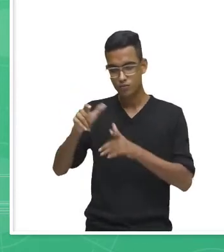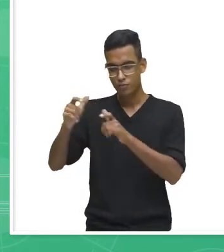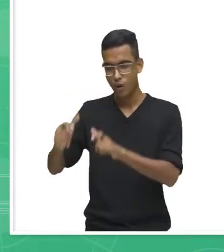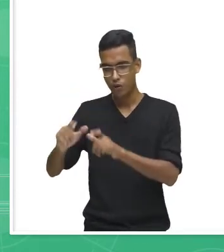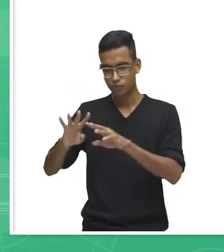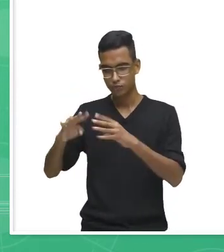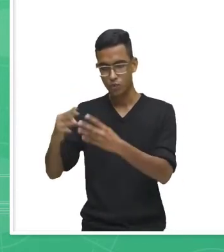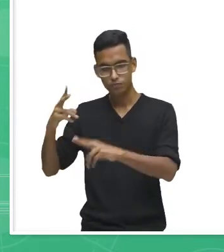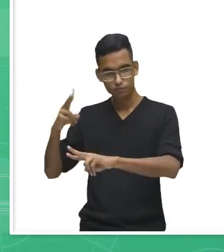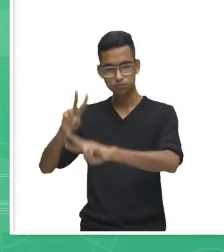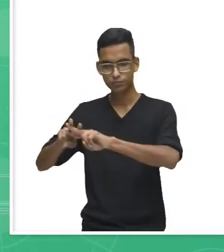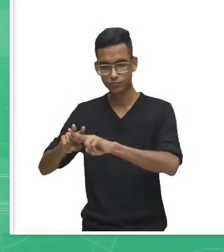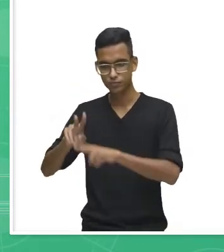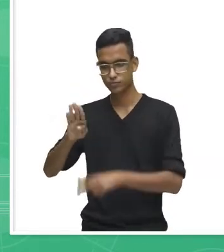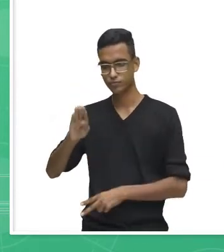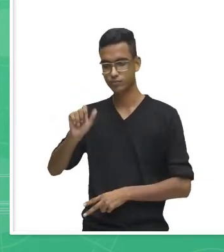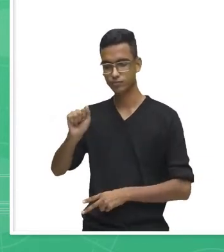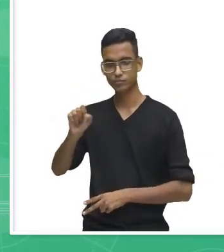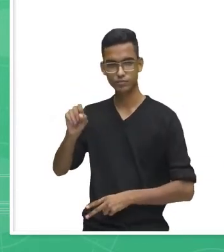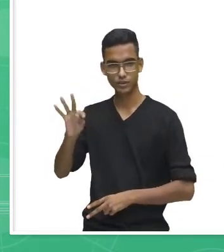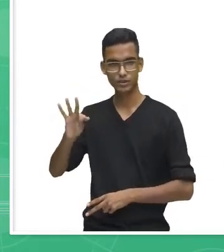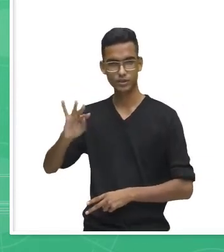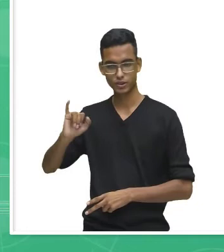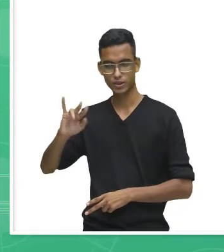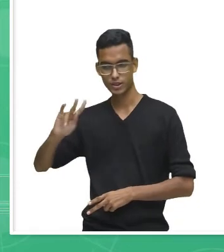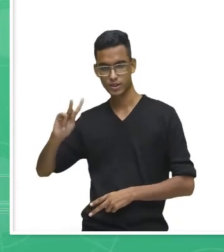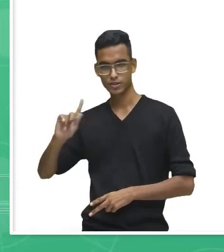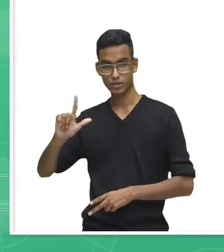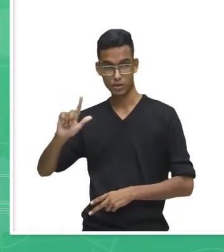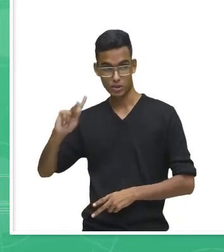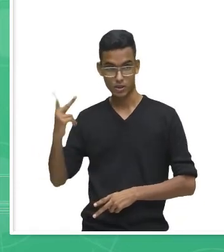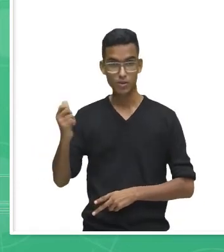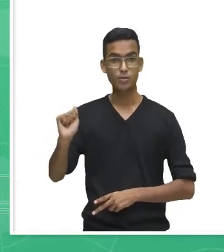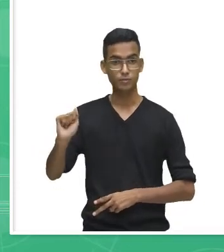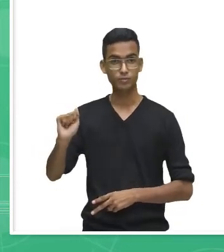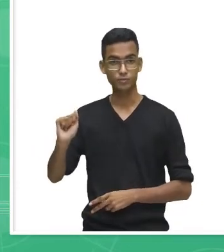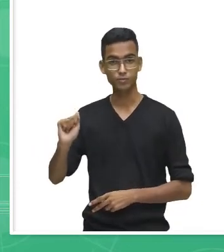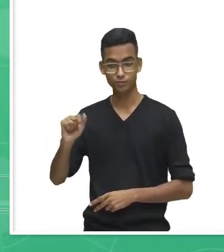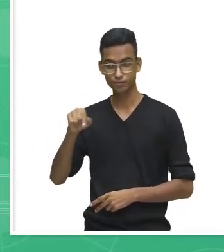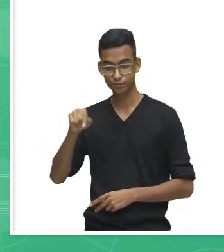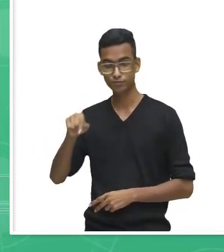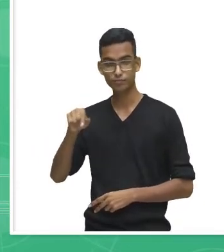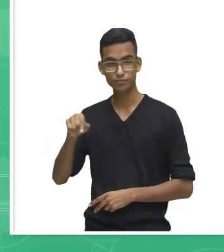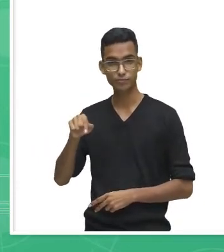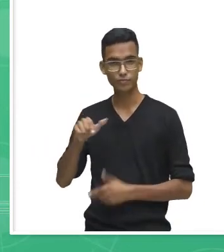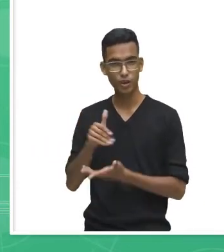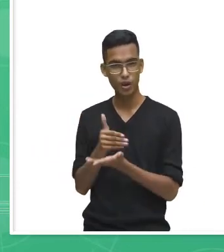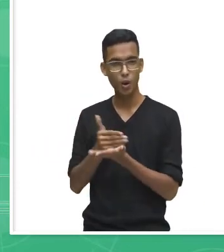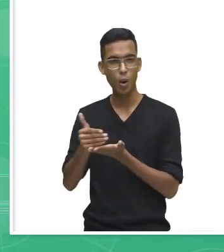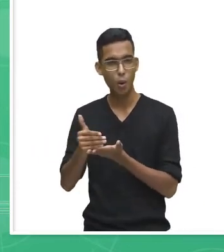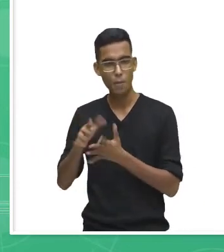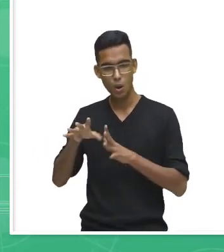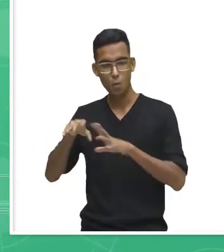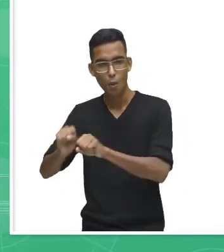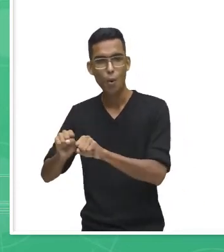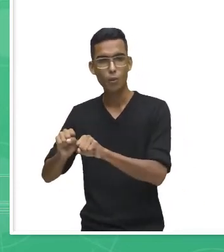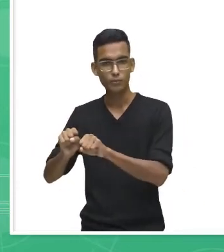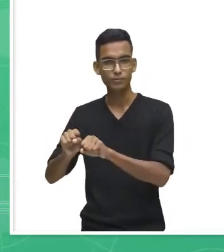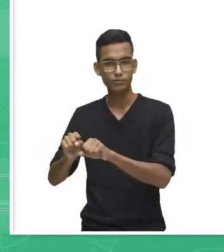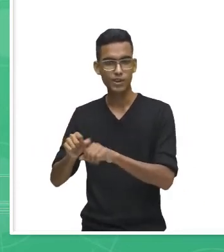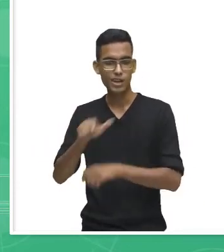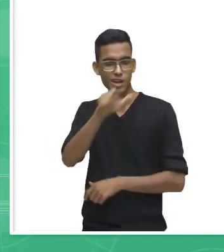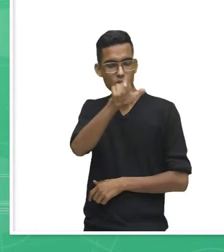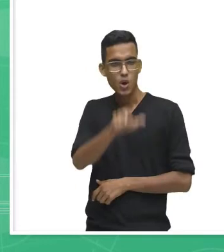população sobrecarregada de impostos, certo? Luís XVI, que não consegue resolver os problemas da população,